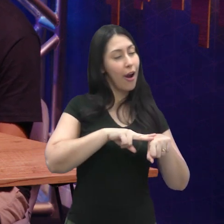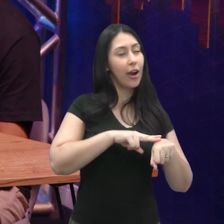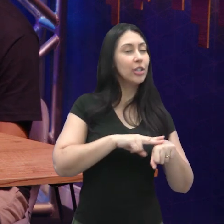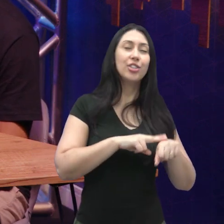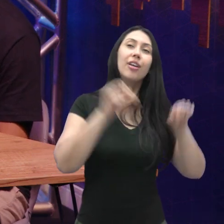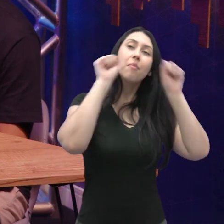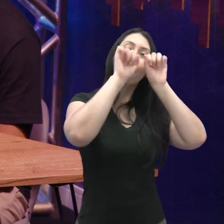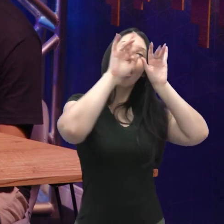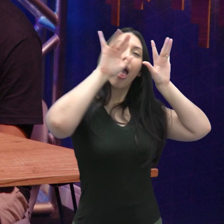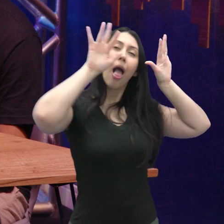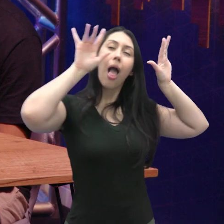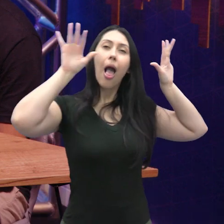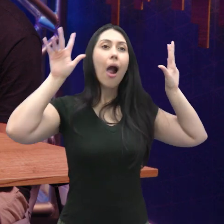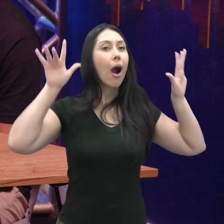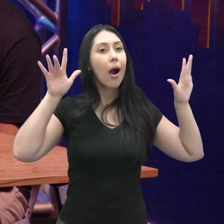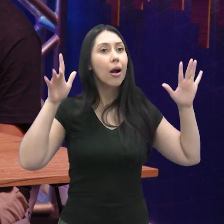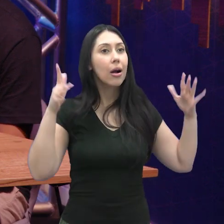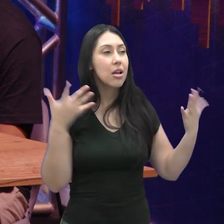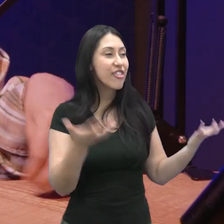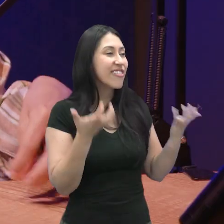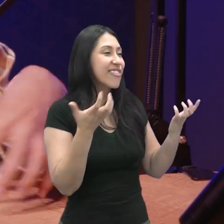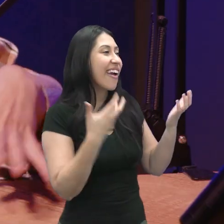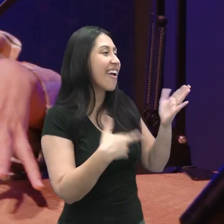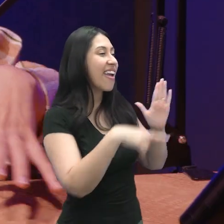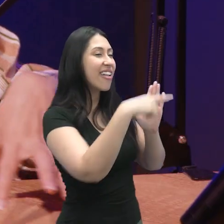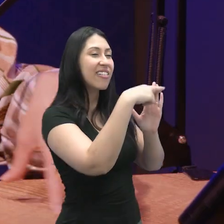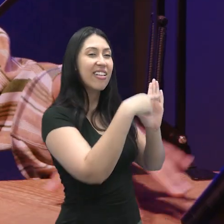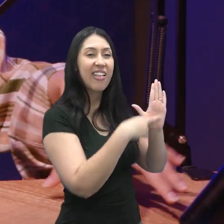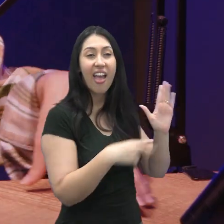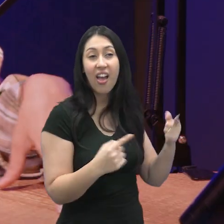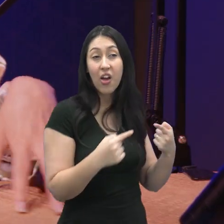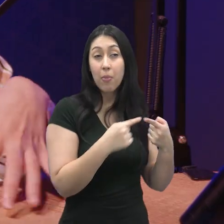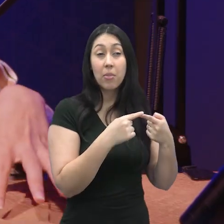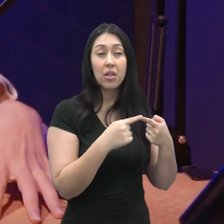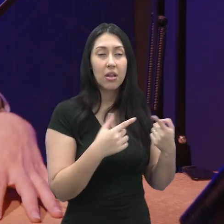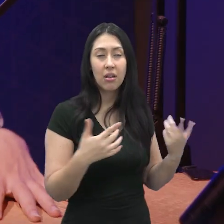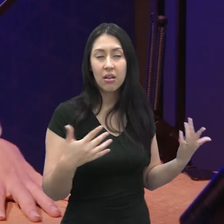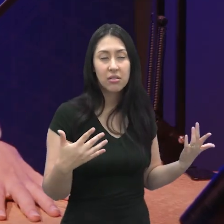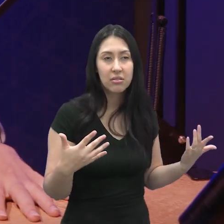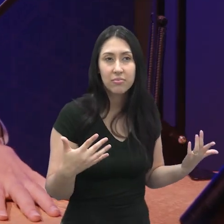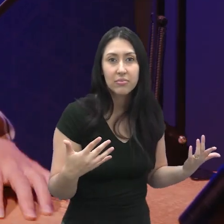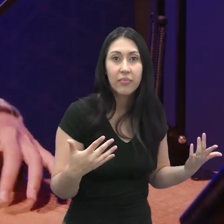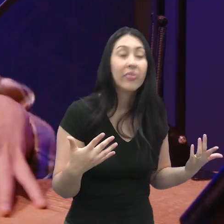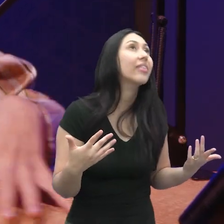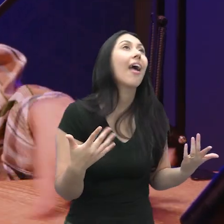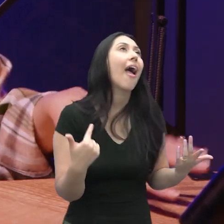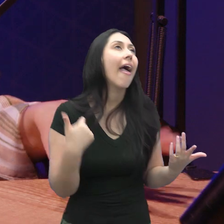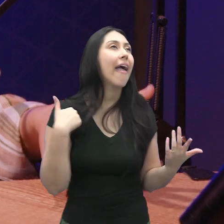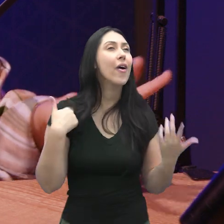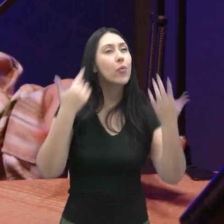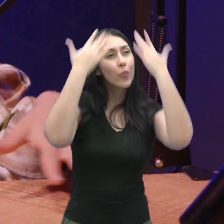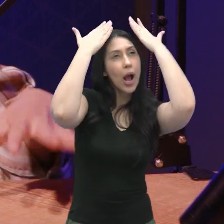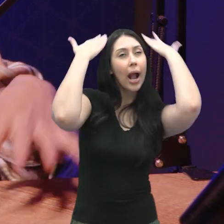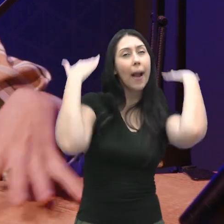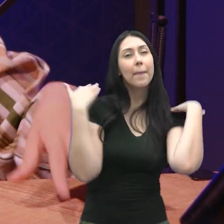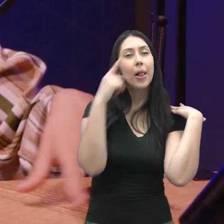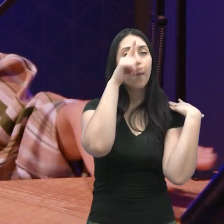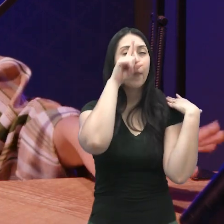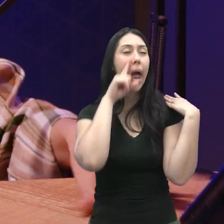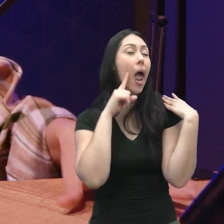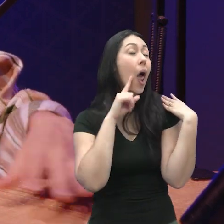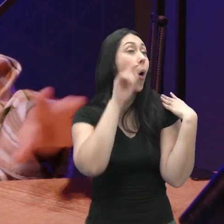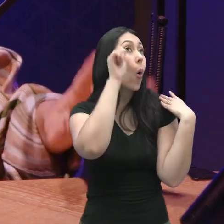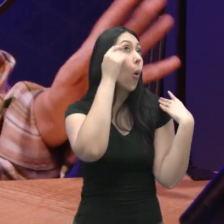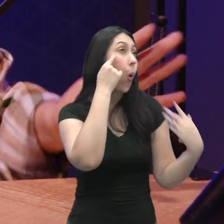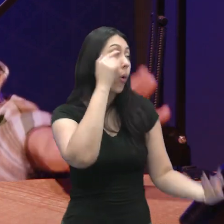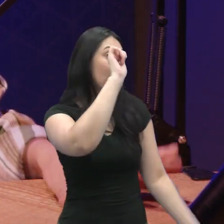né? Para estar então dentro desse padrão, né? De ser loiro do olho azul, o branco loiro do